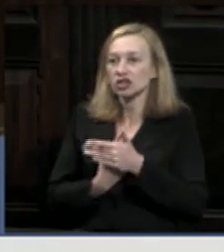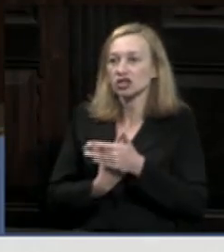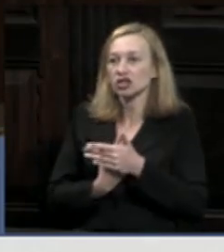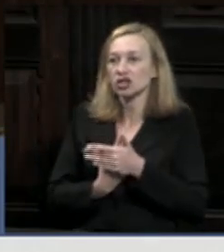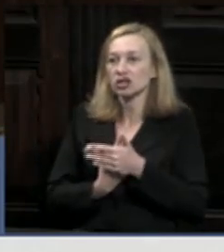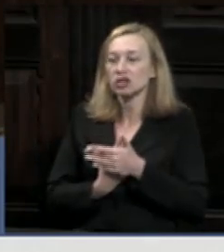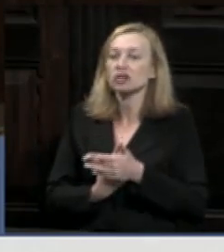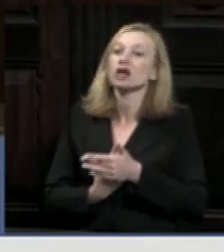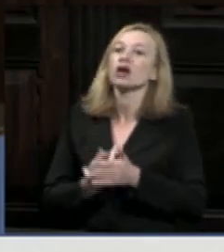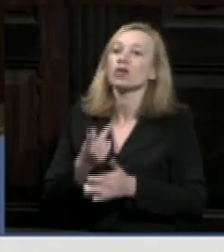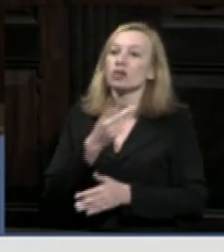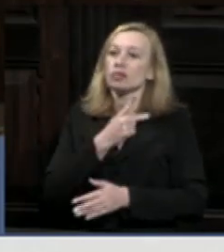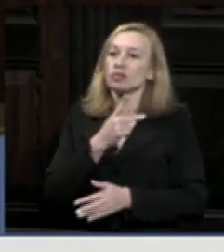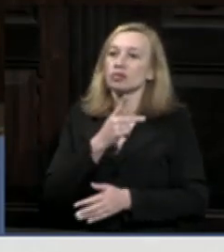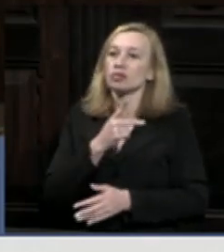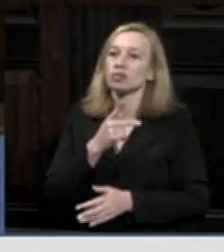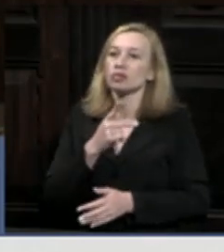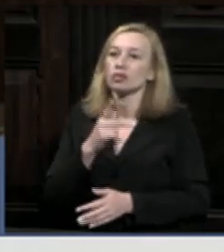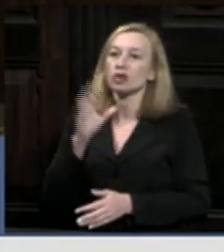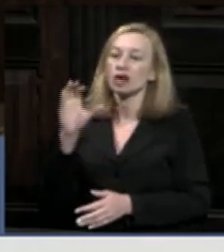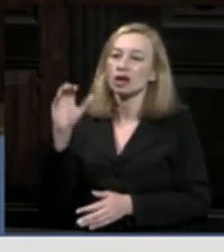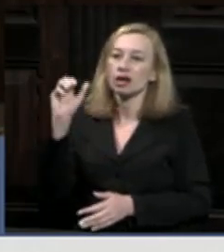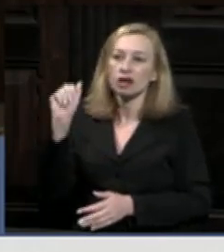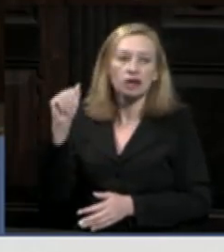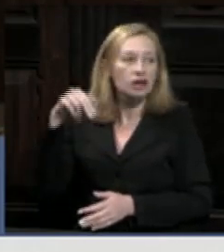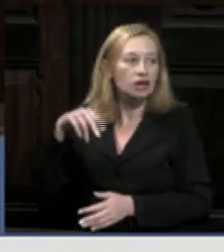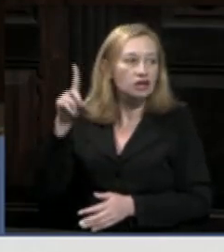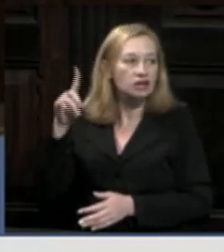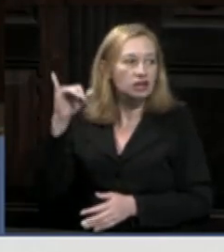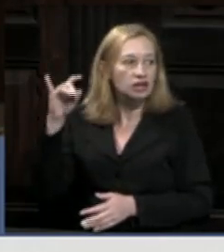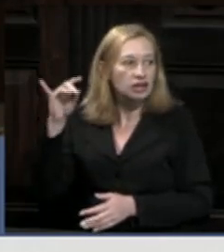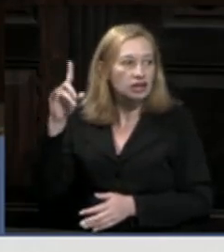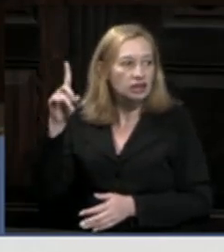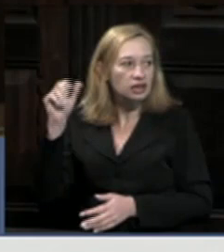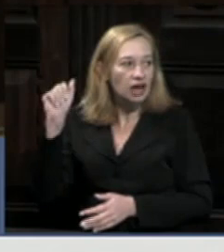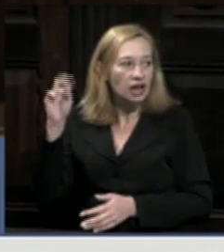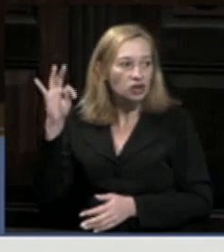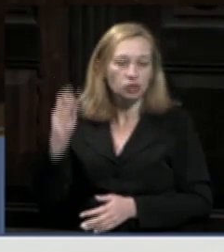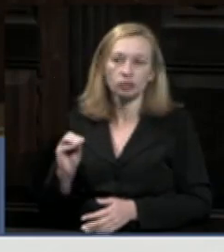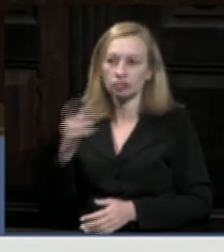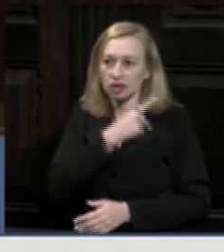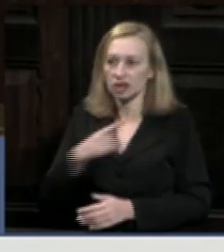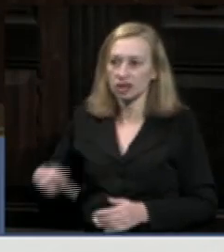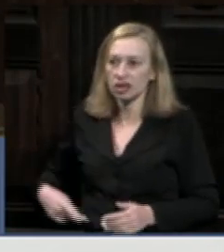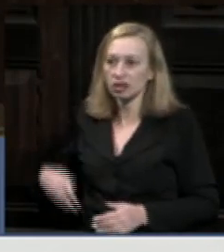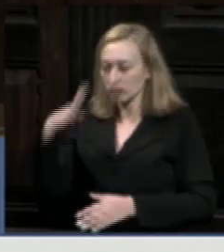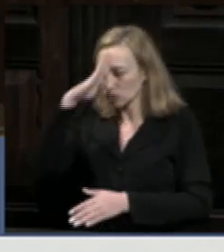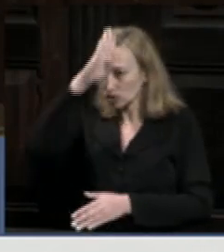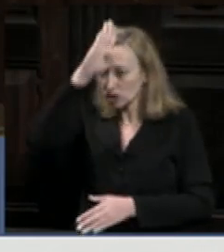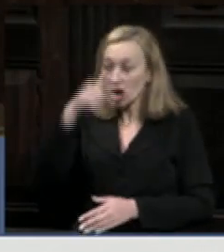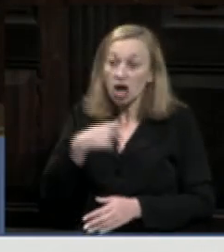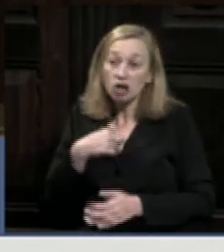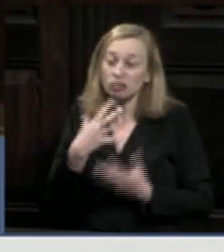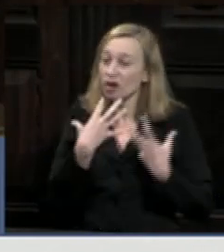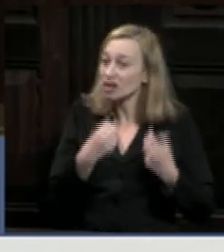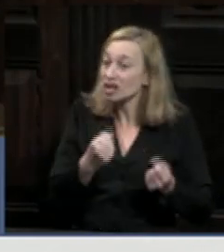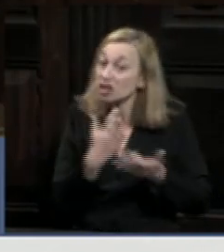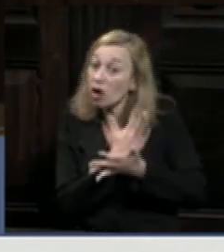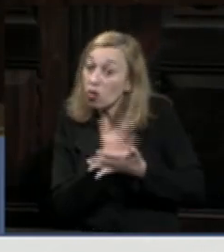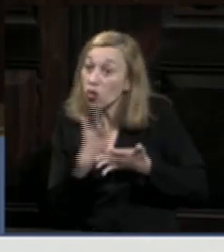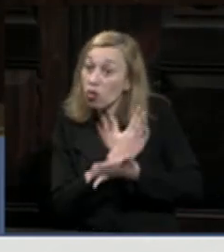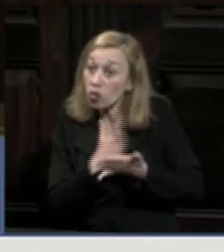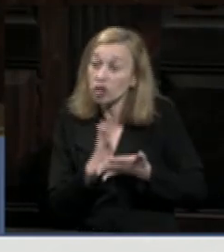deputado jair bolsonaro não eu não concordo com algumas delas eu tenho que externar isso no